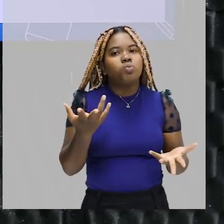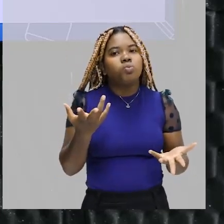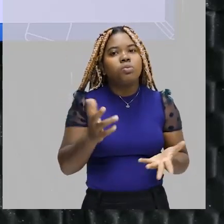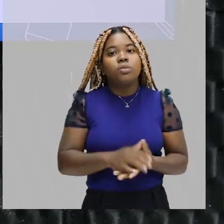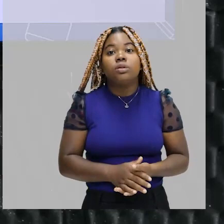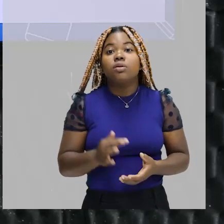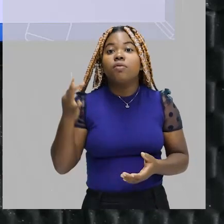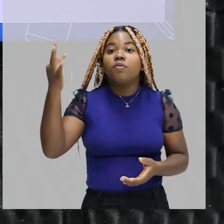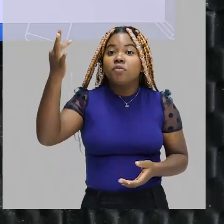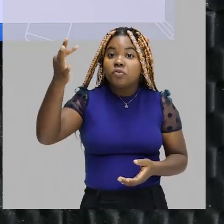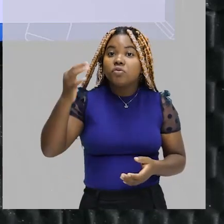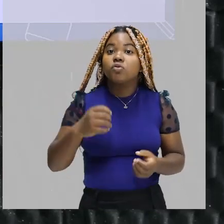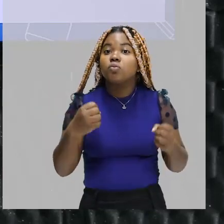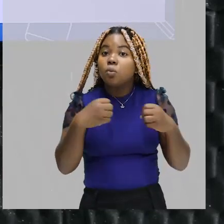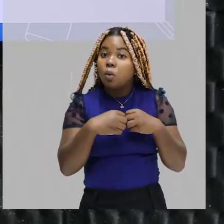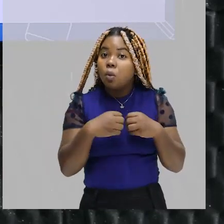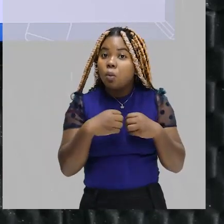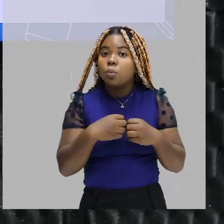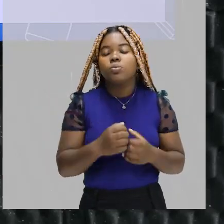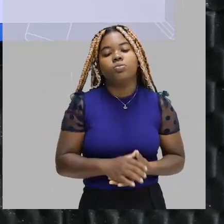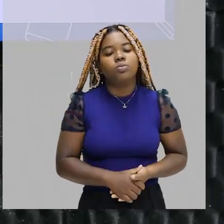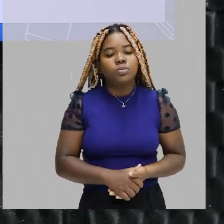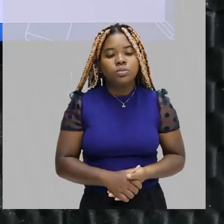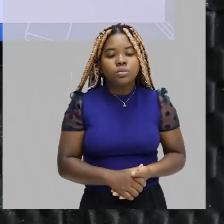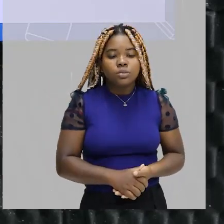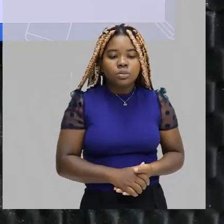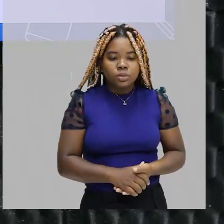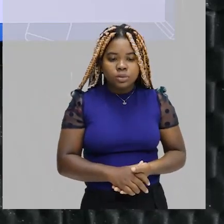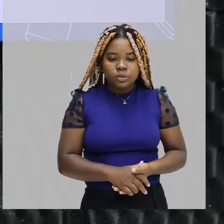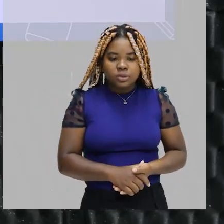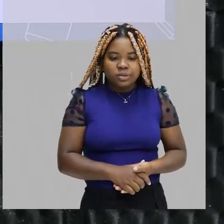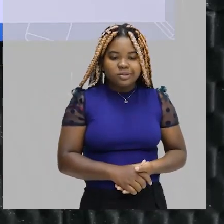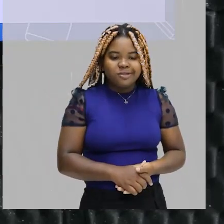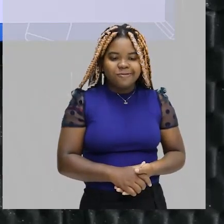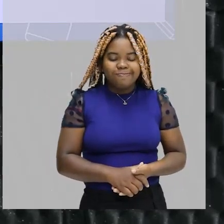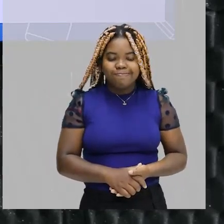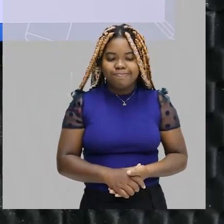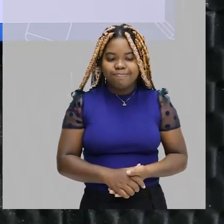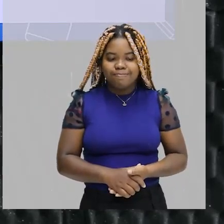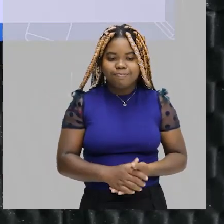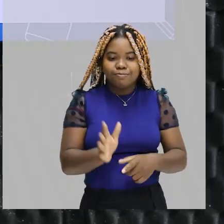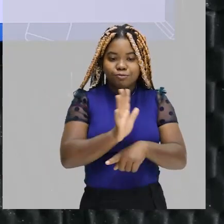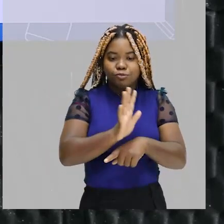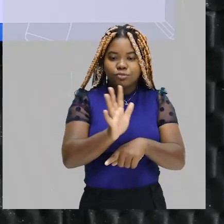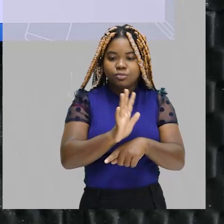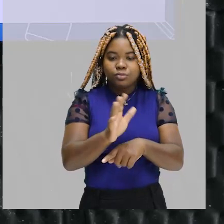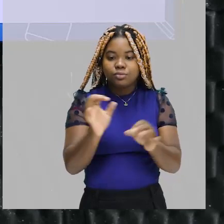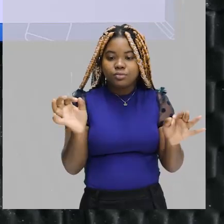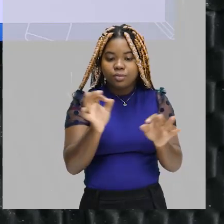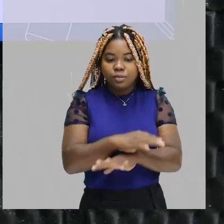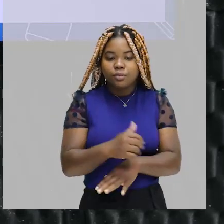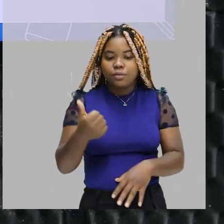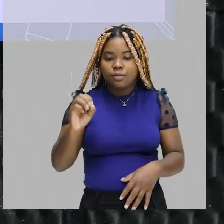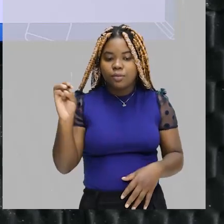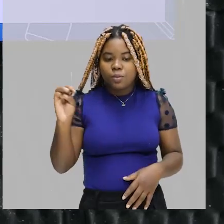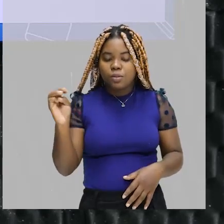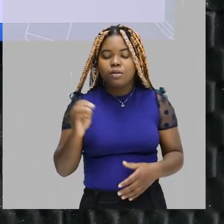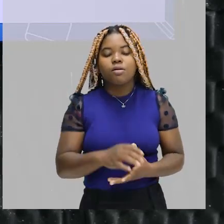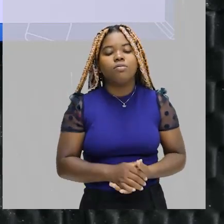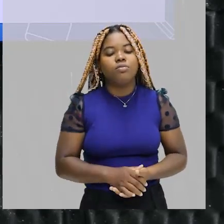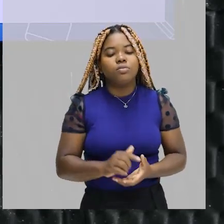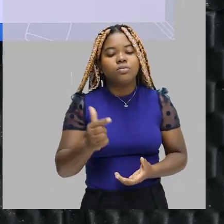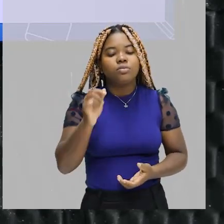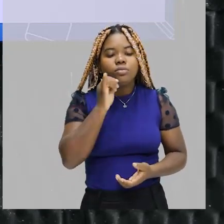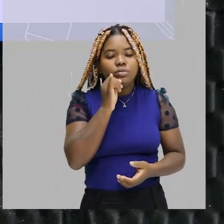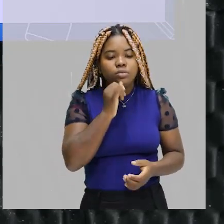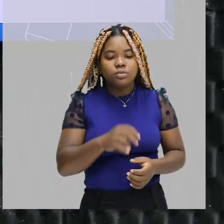é um futuro bem próximo. The movie ends in 10 minutes. O filme termina em 10 minutos. We leave